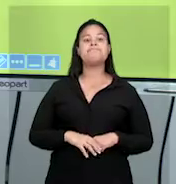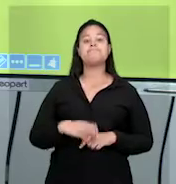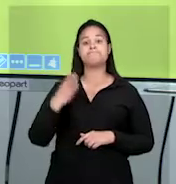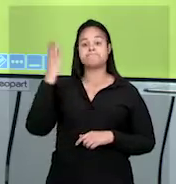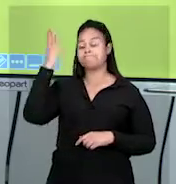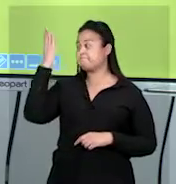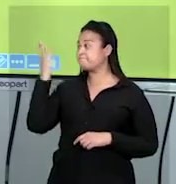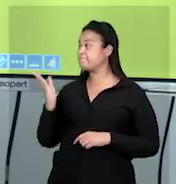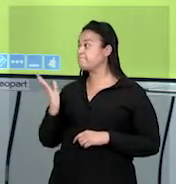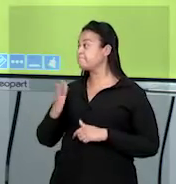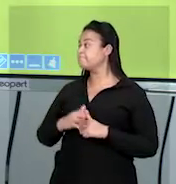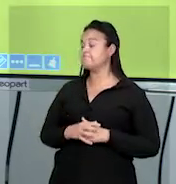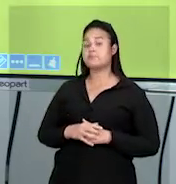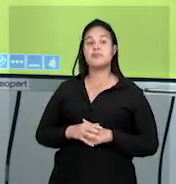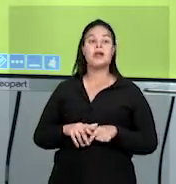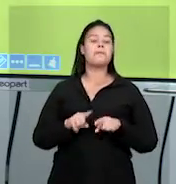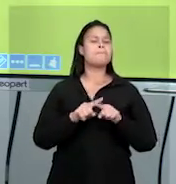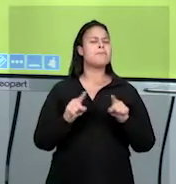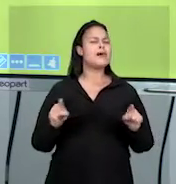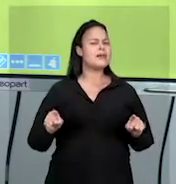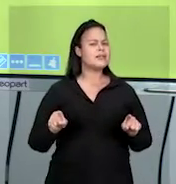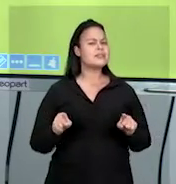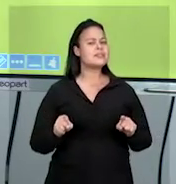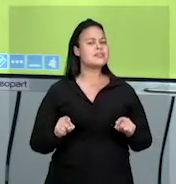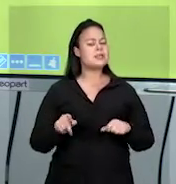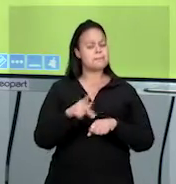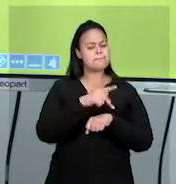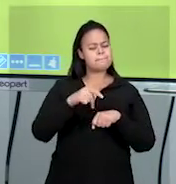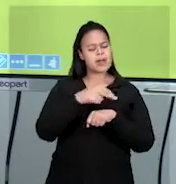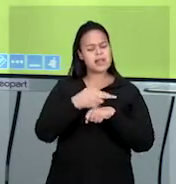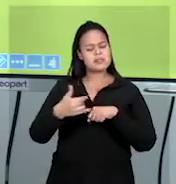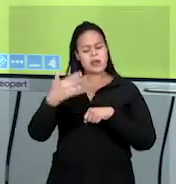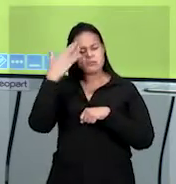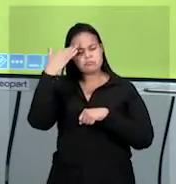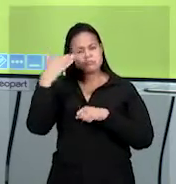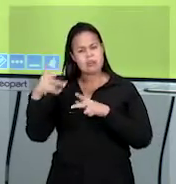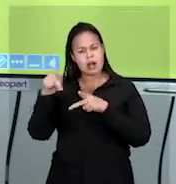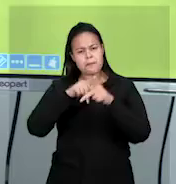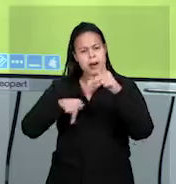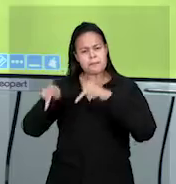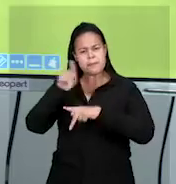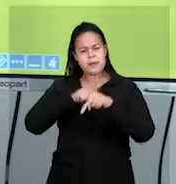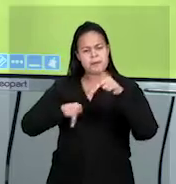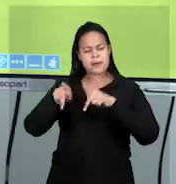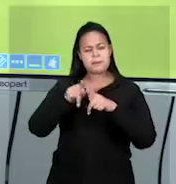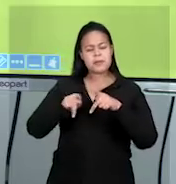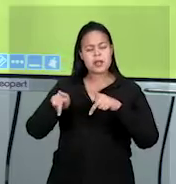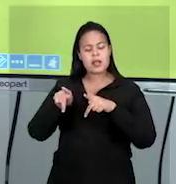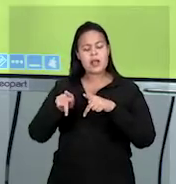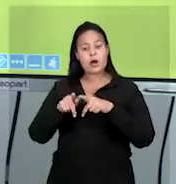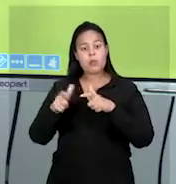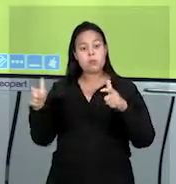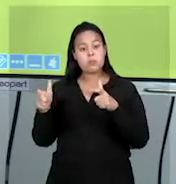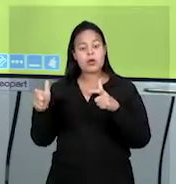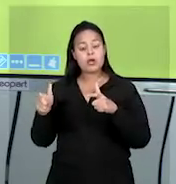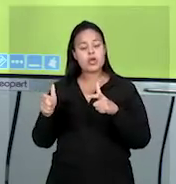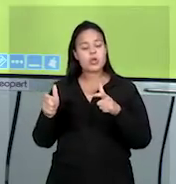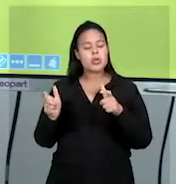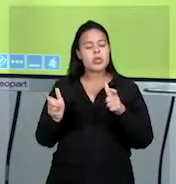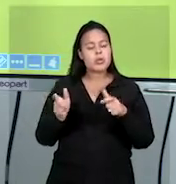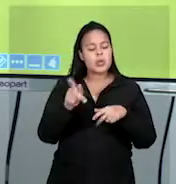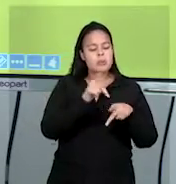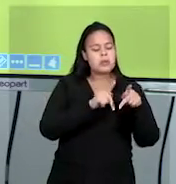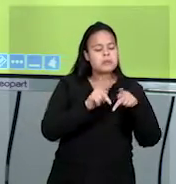formato. Só que aí eu quero falar assim, os países mais populosos eles vão ficar inchados e os países menos populosos eles vão